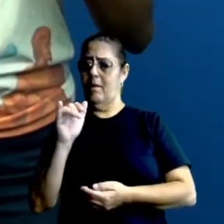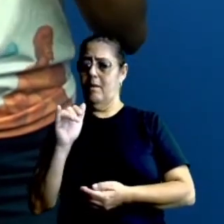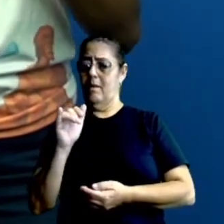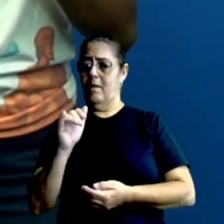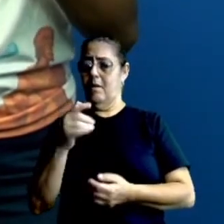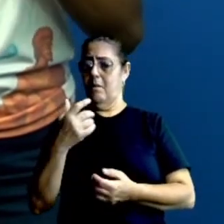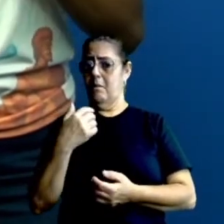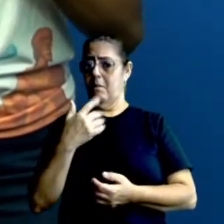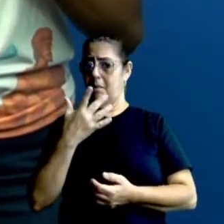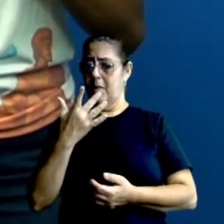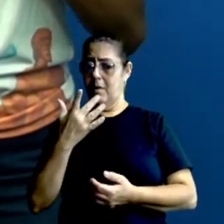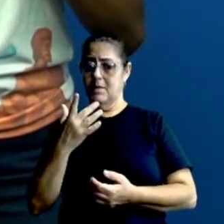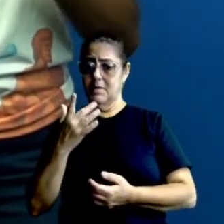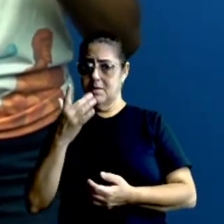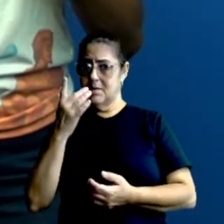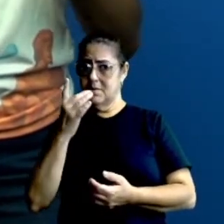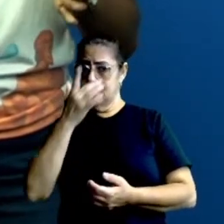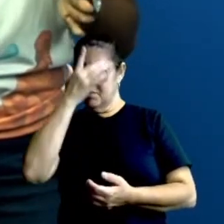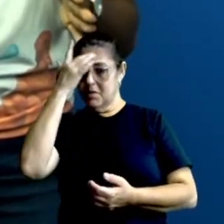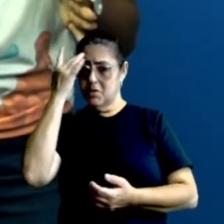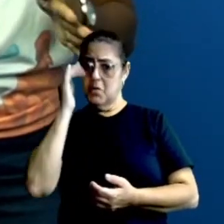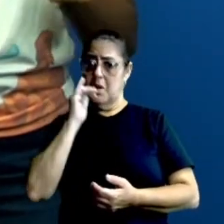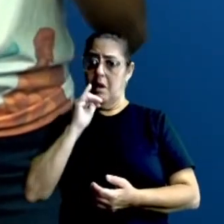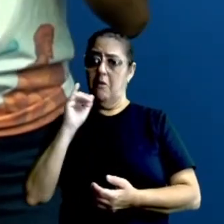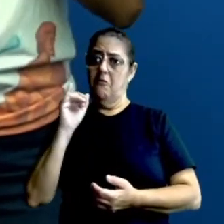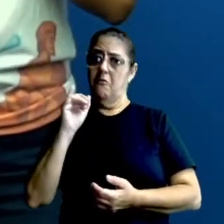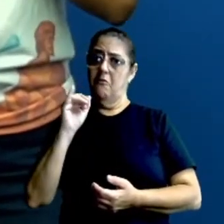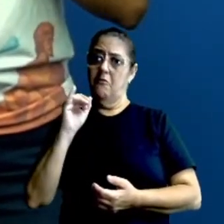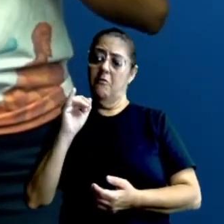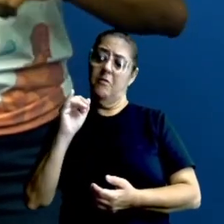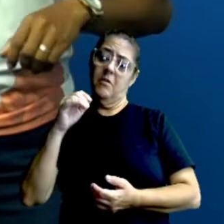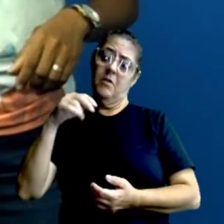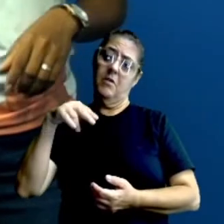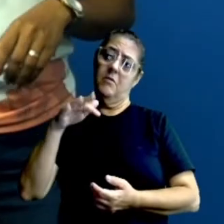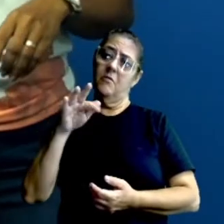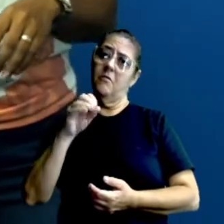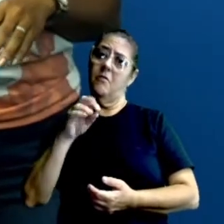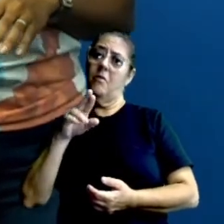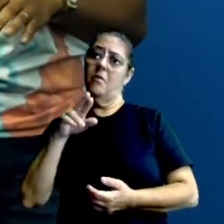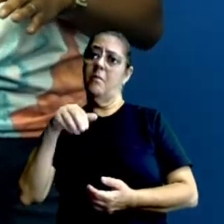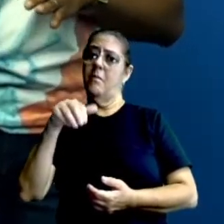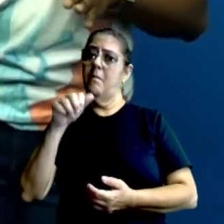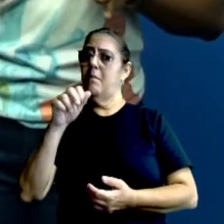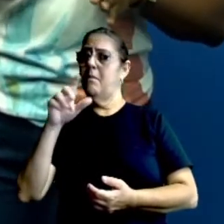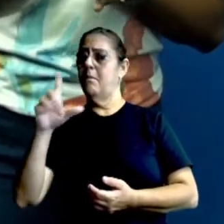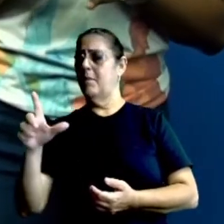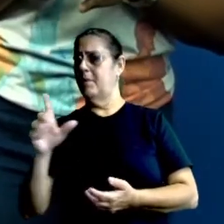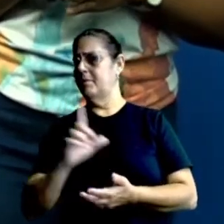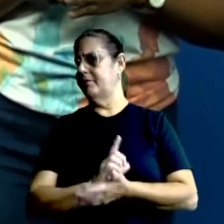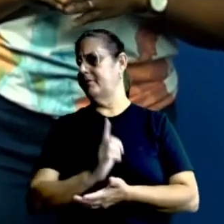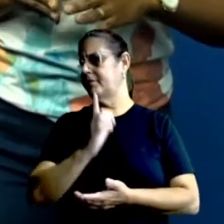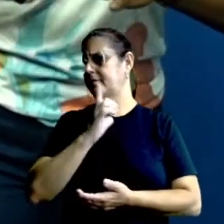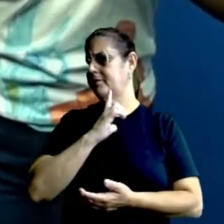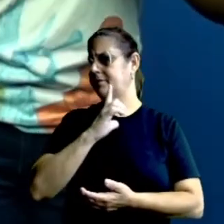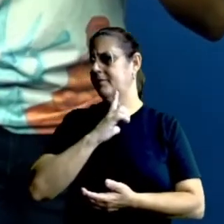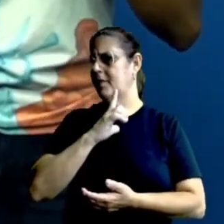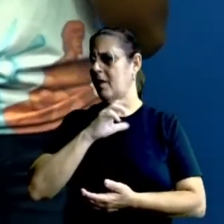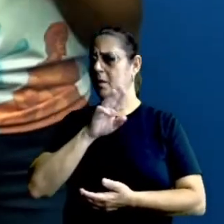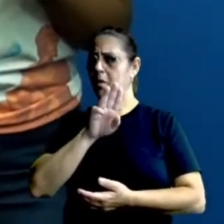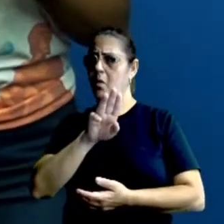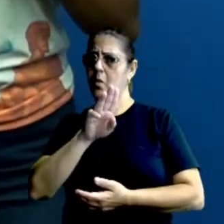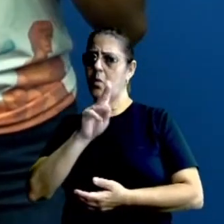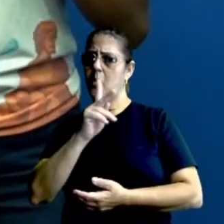tá 500 é mais para informalidade mas vamos a próxima temos agora